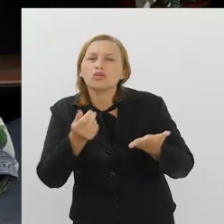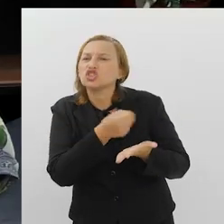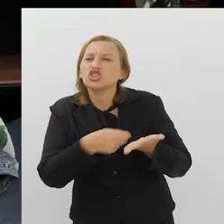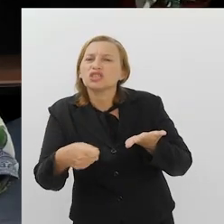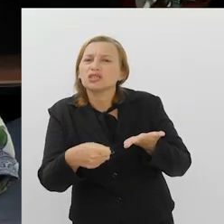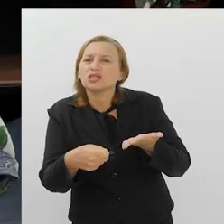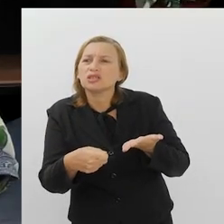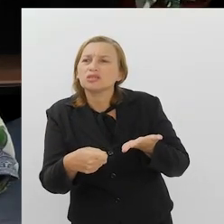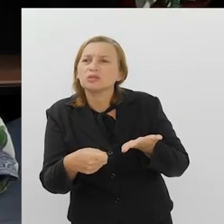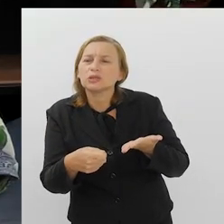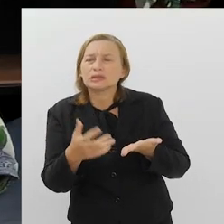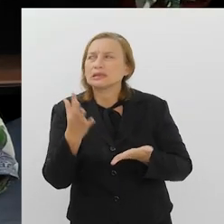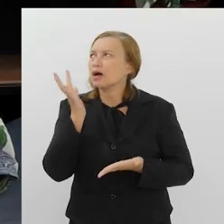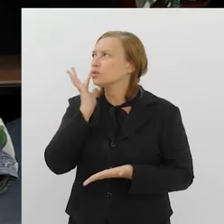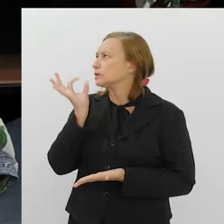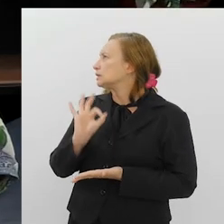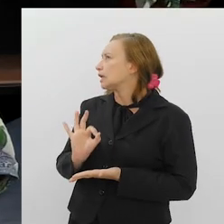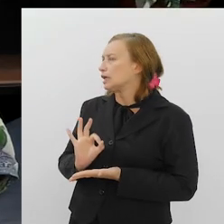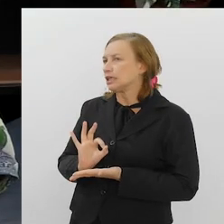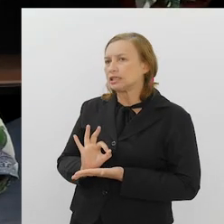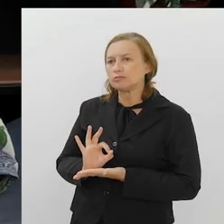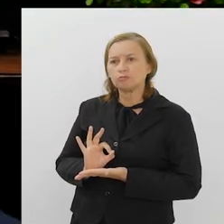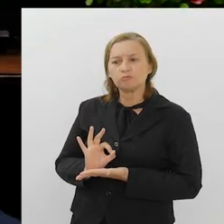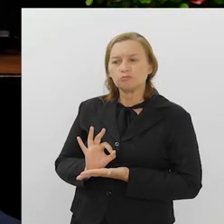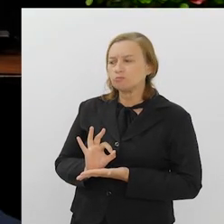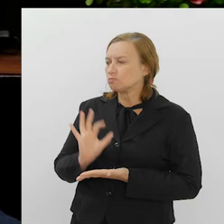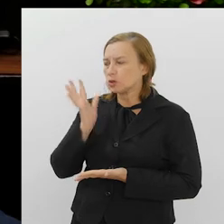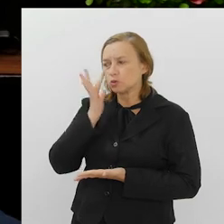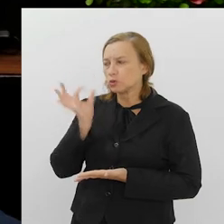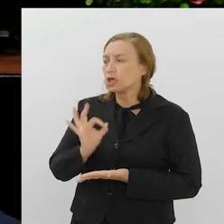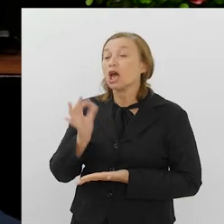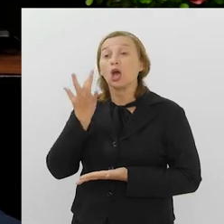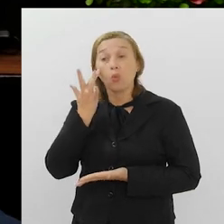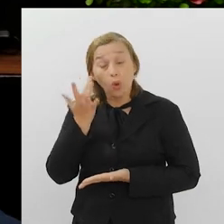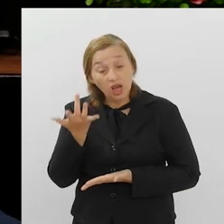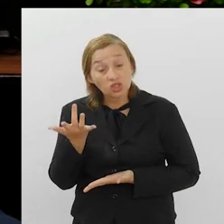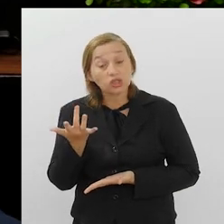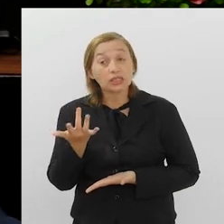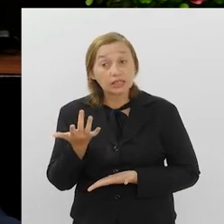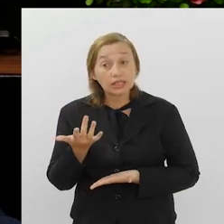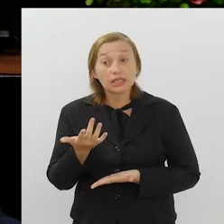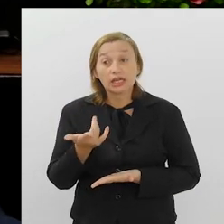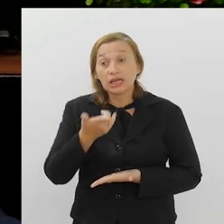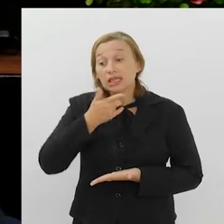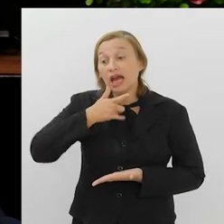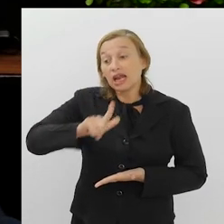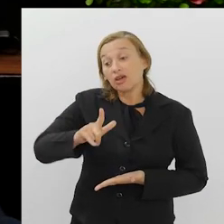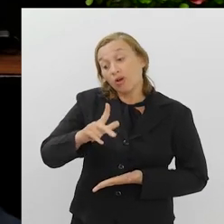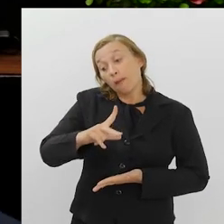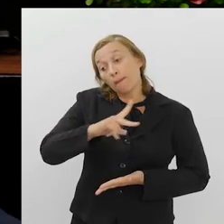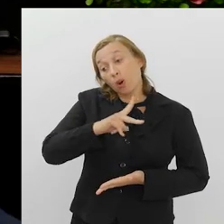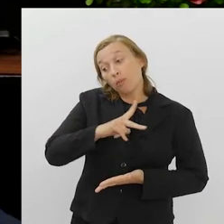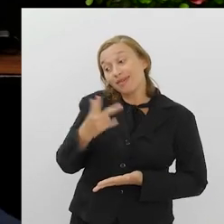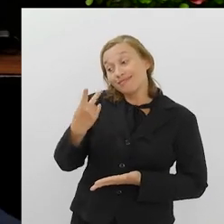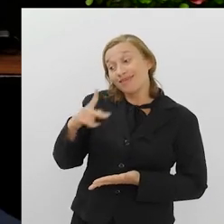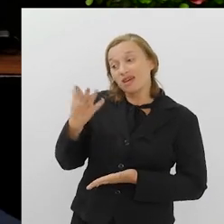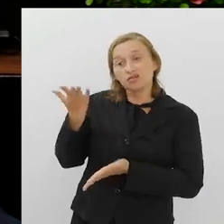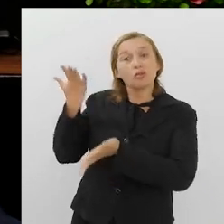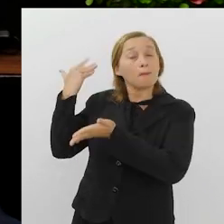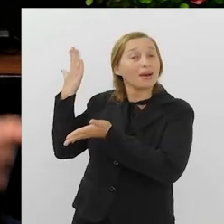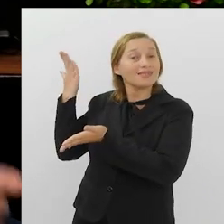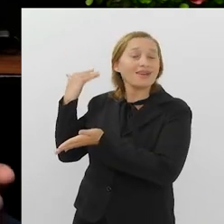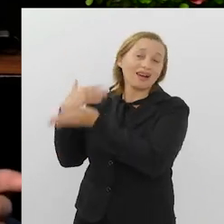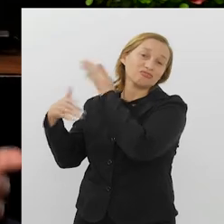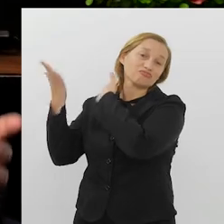dizer em que língua ela foi escrita não sei te dizer em que língua ela foi escrito na língua deles aquela época